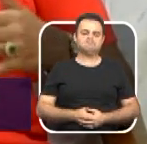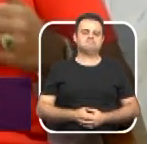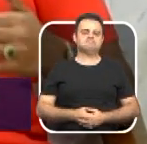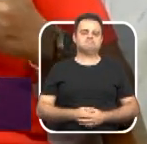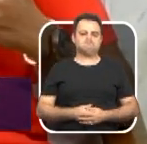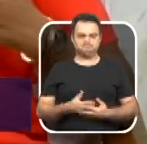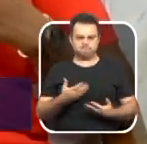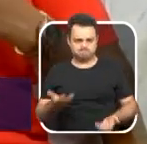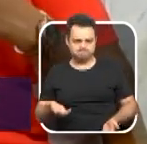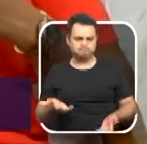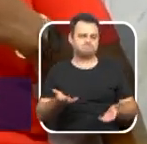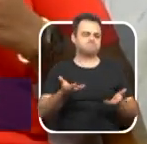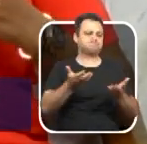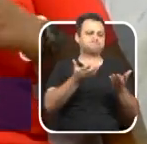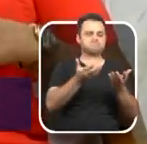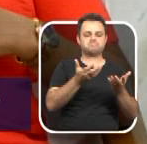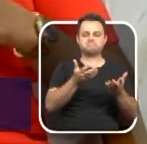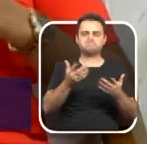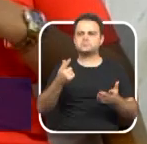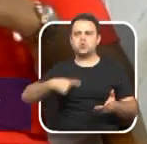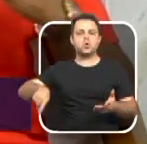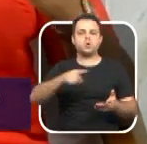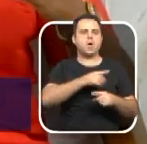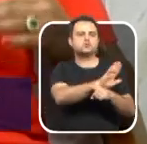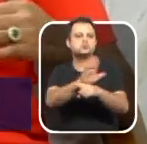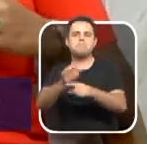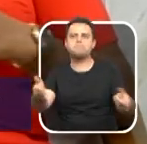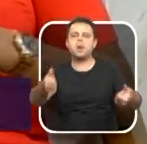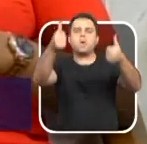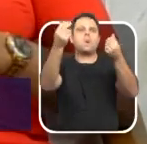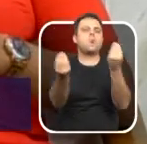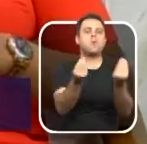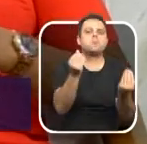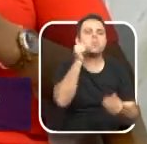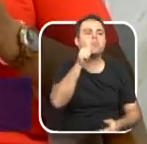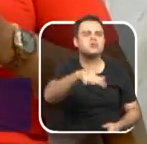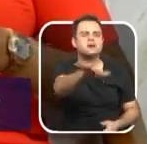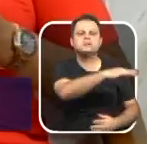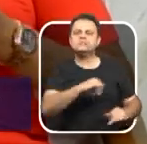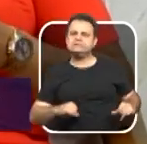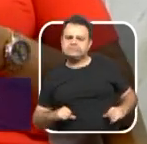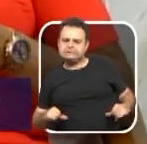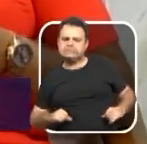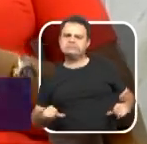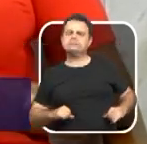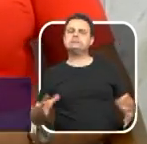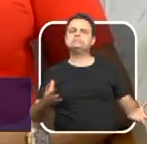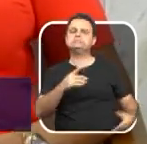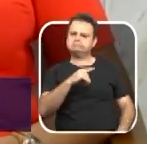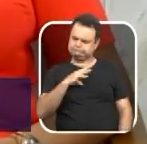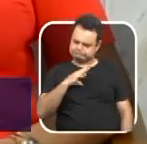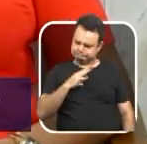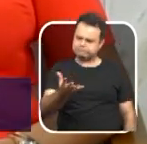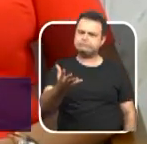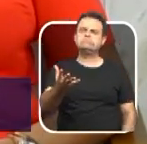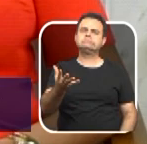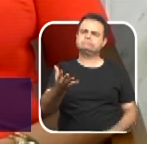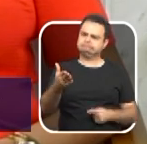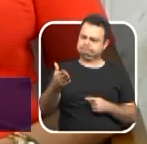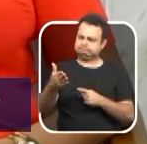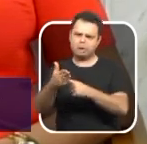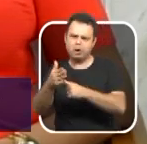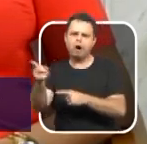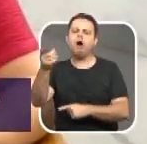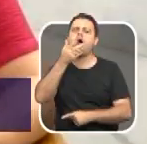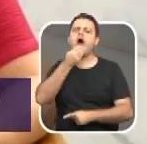que tiveram coragem de denunciar, de romper com o ciclo de violência, e nada melhor que dar a ela uma condição